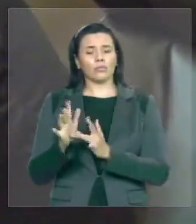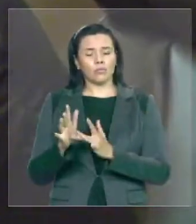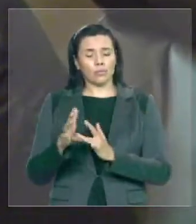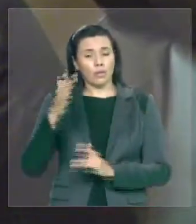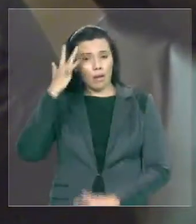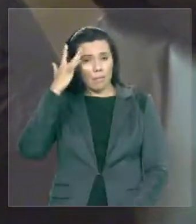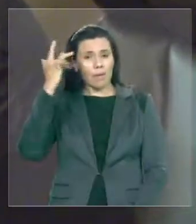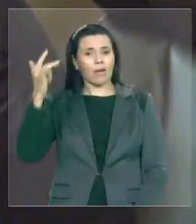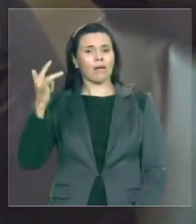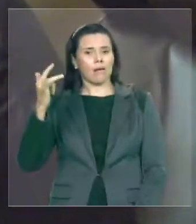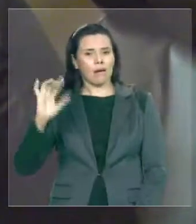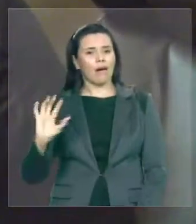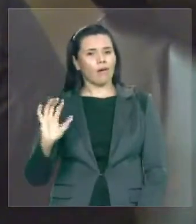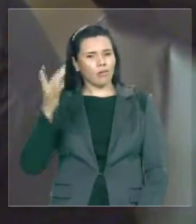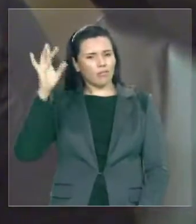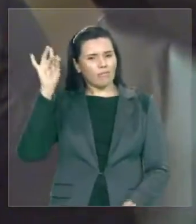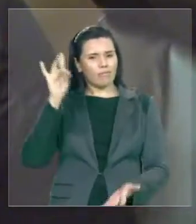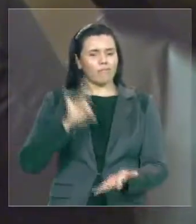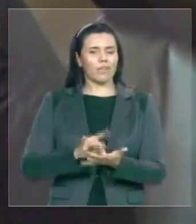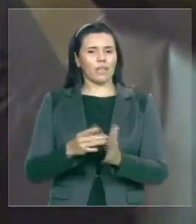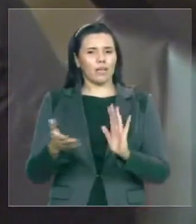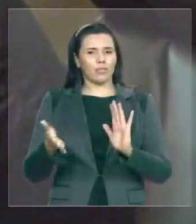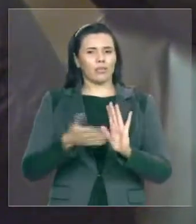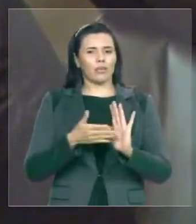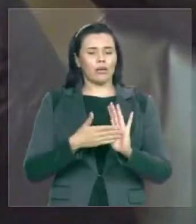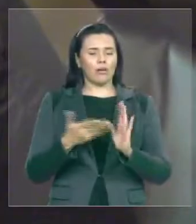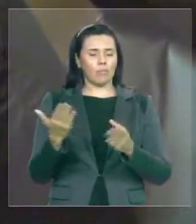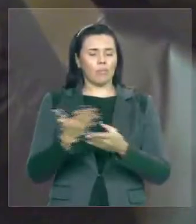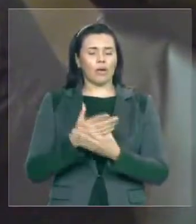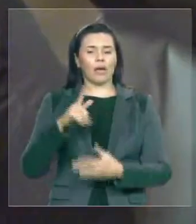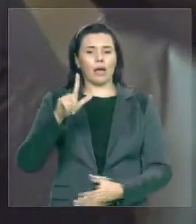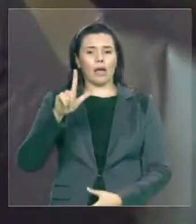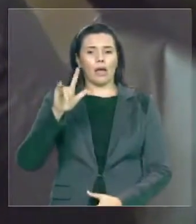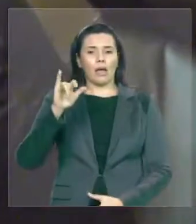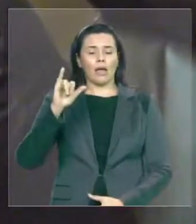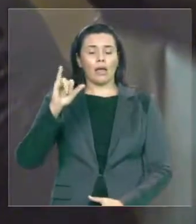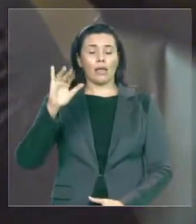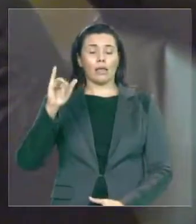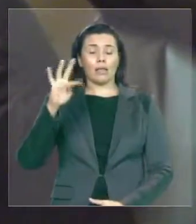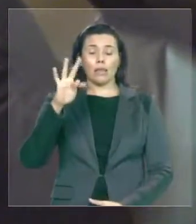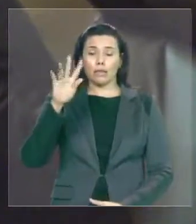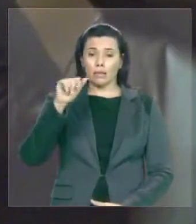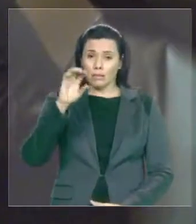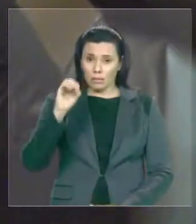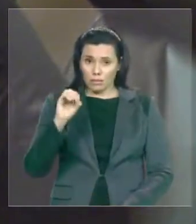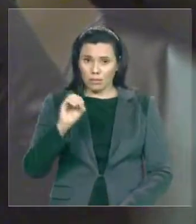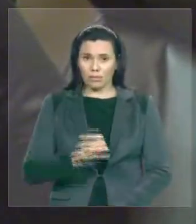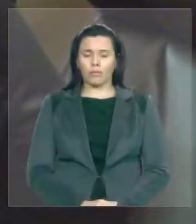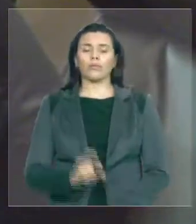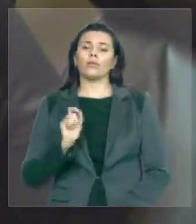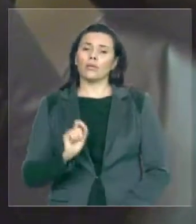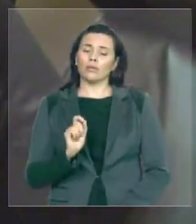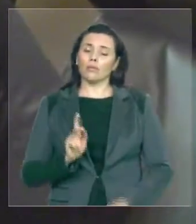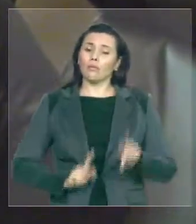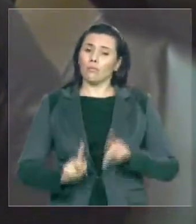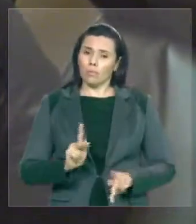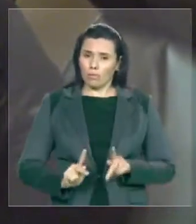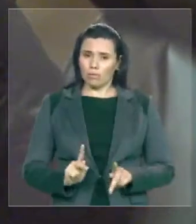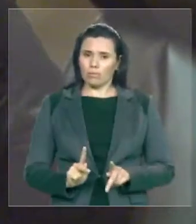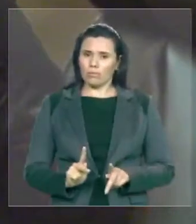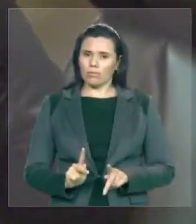licitação e os usuários de ônibus terão ônibus mais em breve, ônibus realmente de